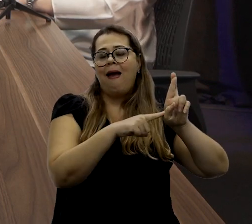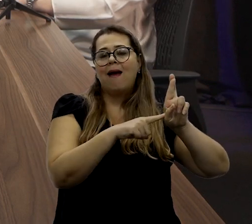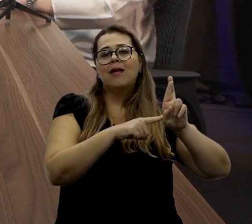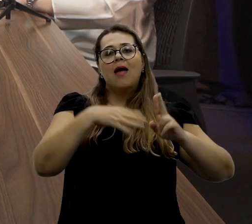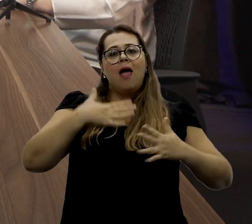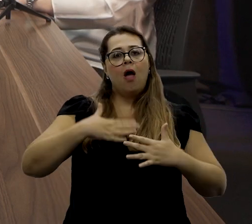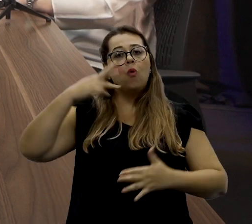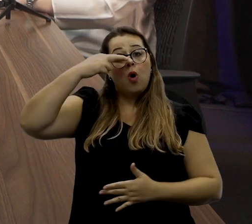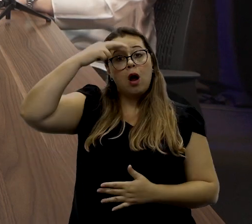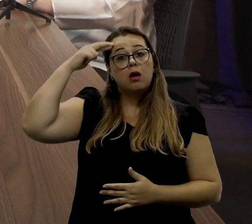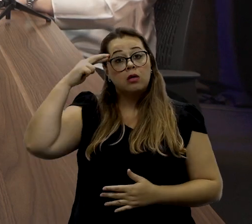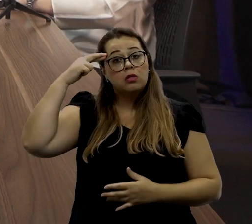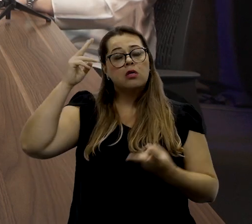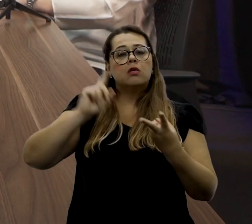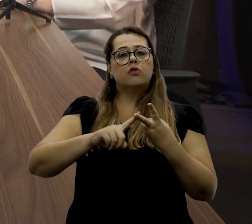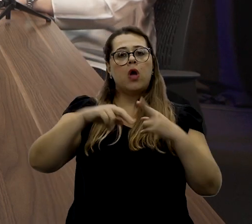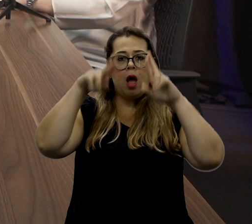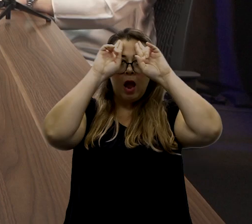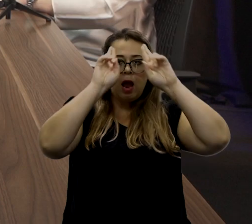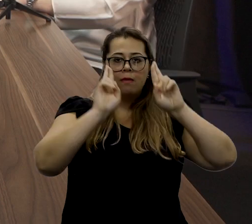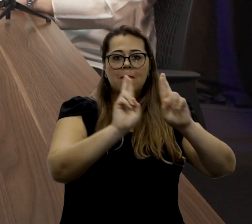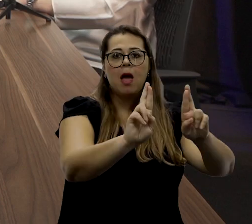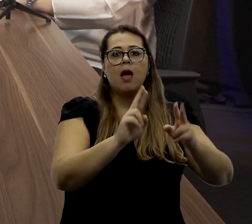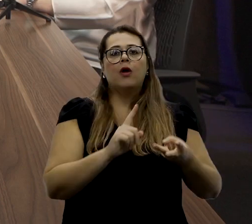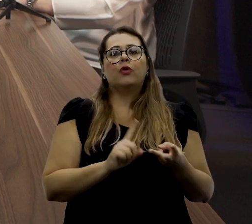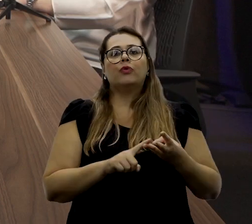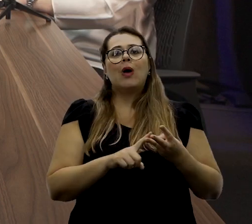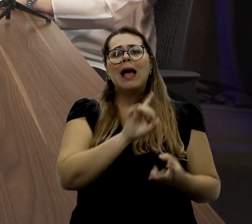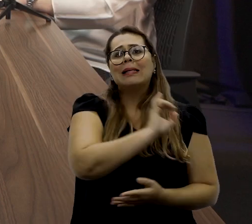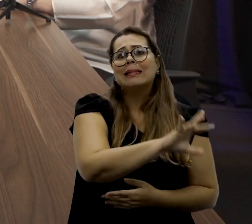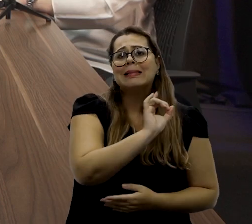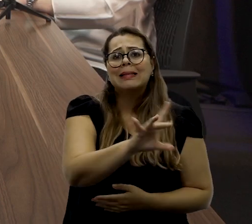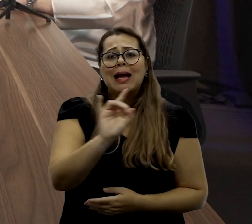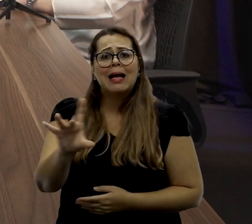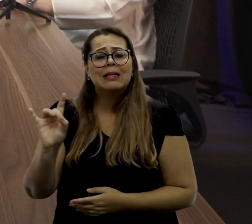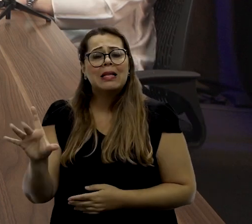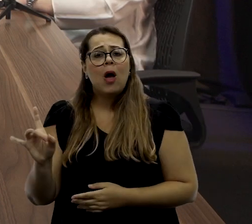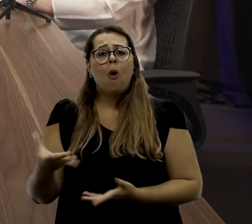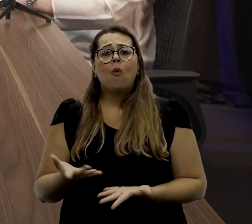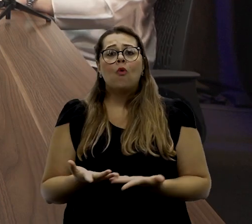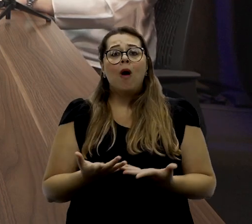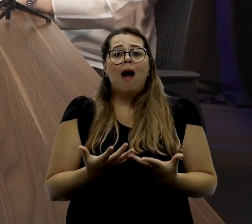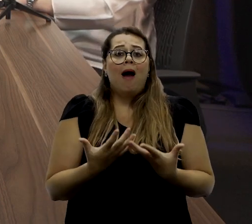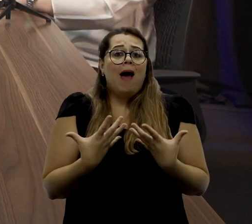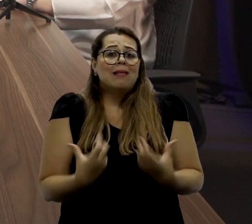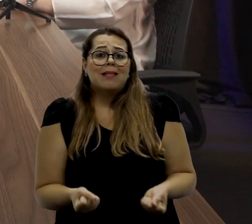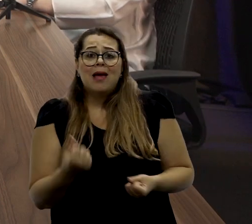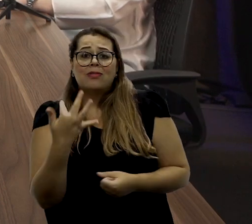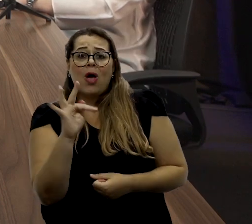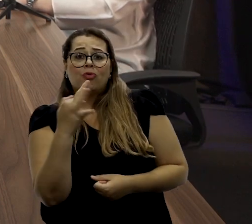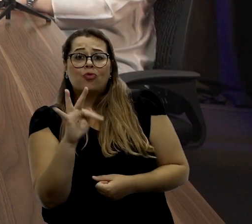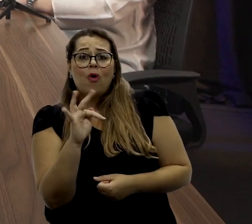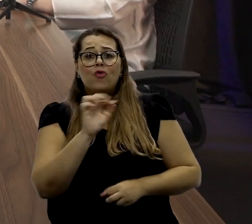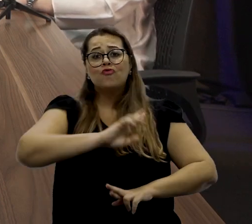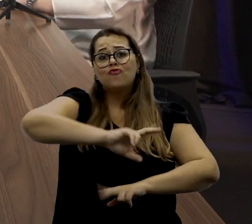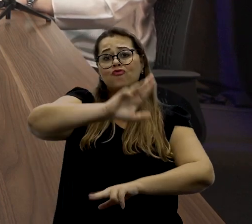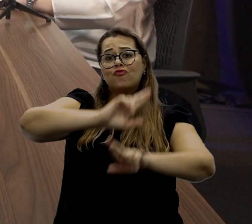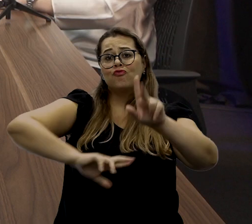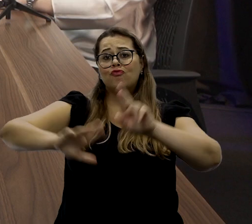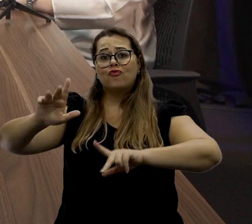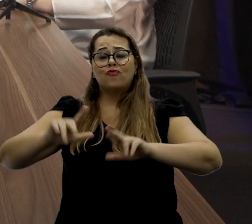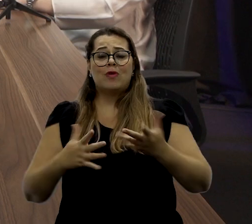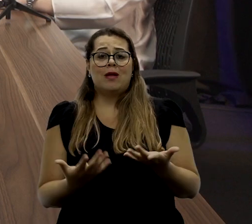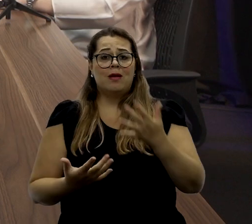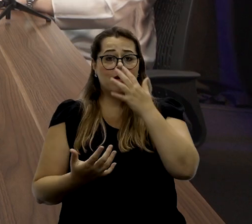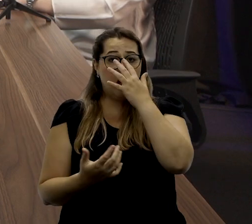por cima. R de respeito pelas diferenças. Cada ser humano aguenta a intensidade de dor diferente. Tem pessoas que aguentam, tem pessoas que não